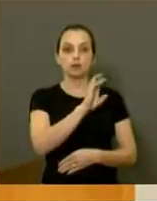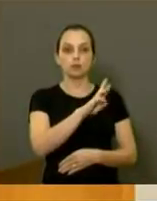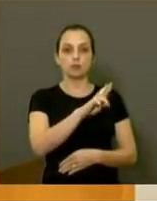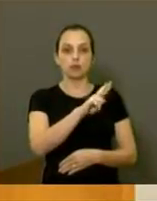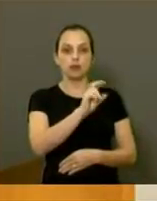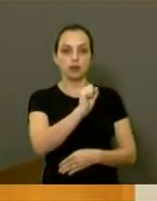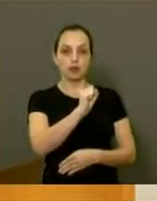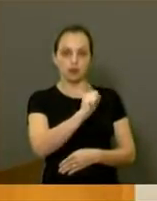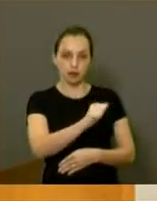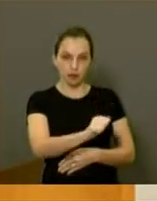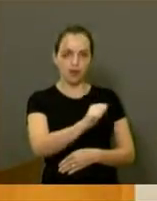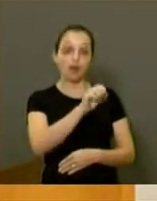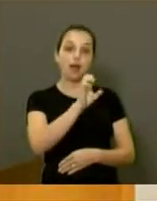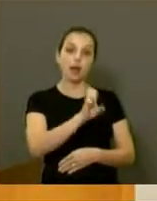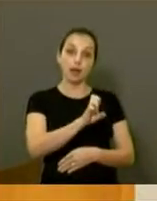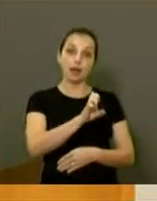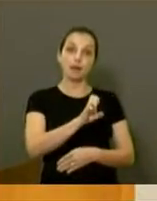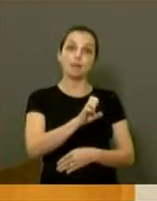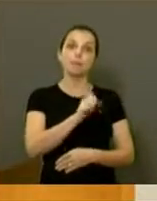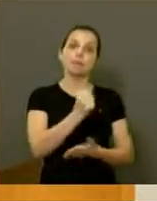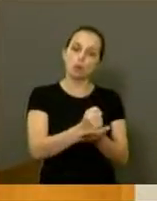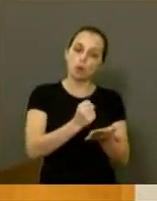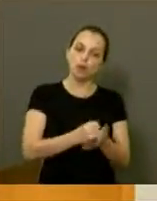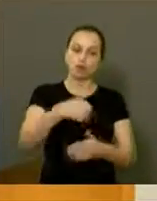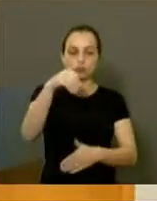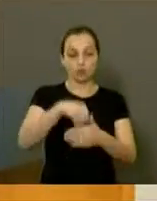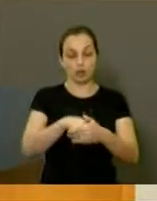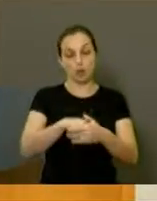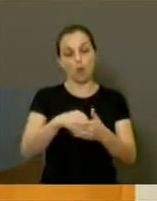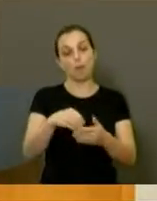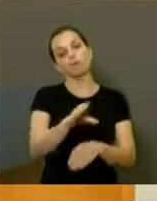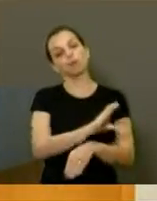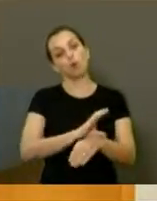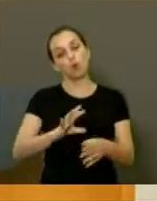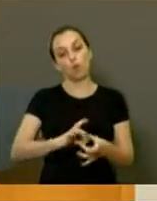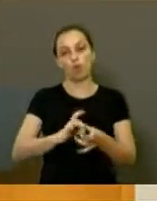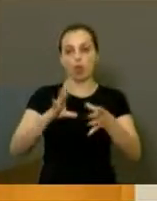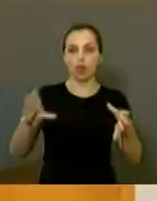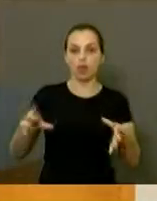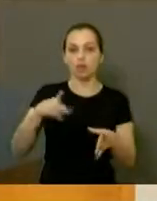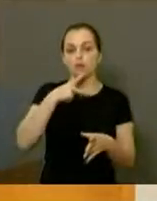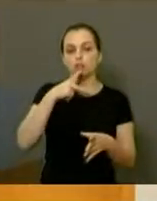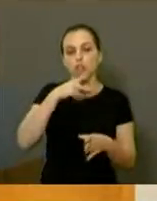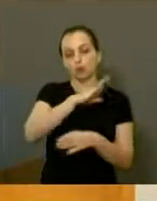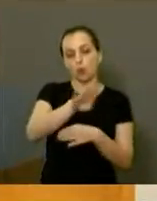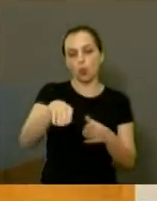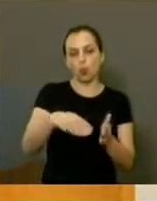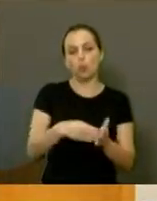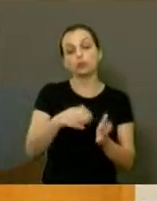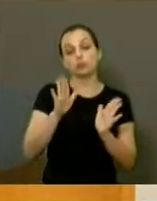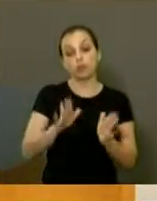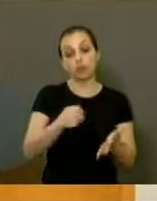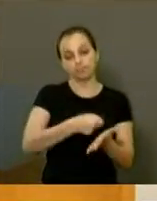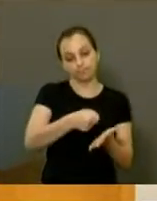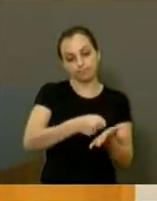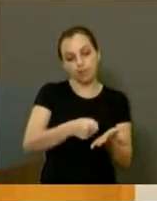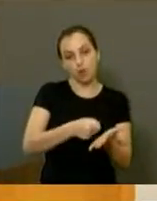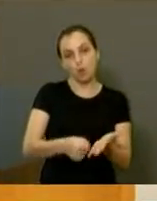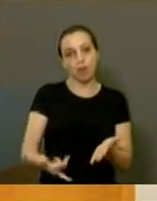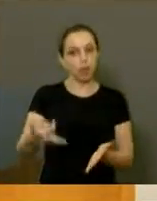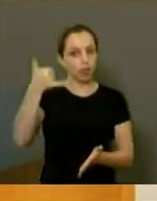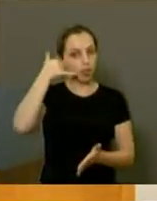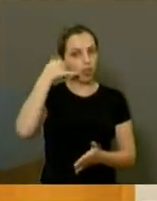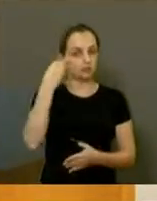Cartório Eleitoral. O curso vai estar aberto para todos os partidos, como a gente já disse, e para fazer inscrição é através do